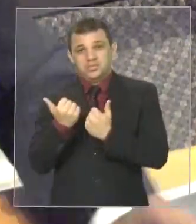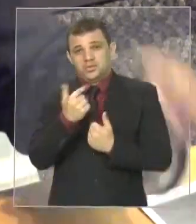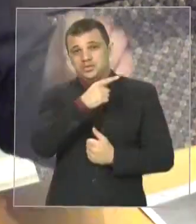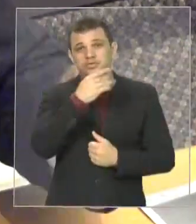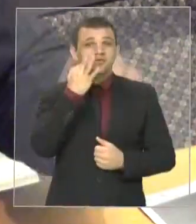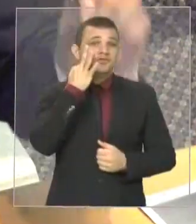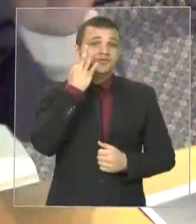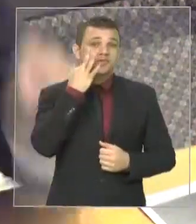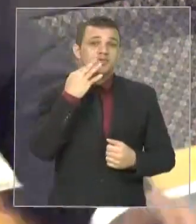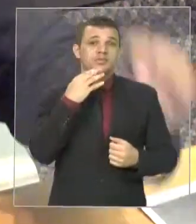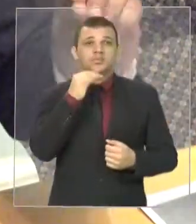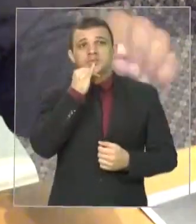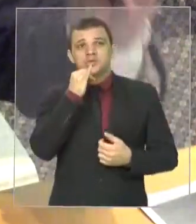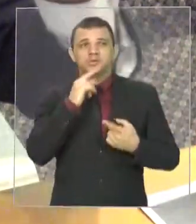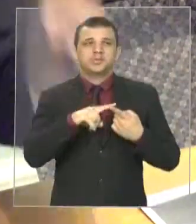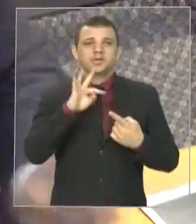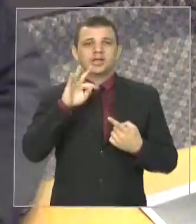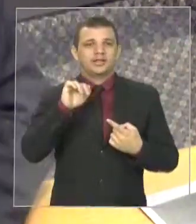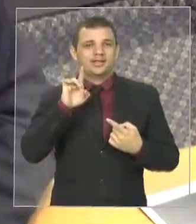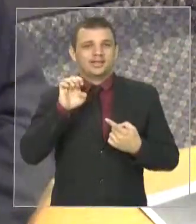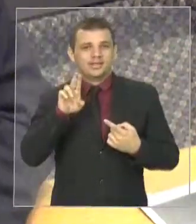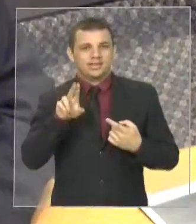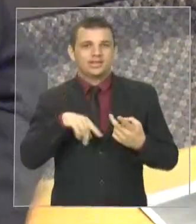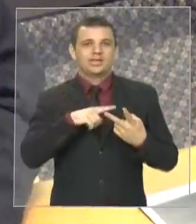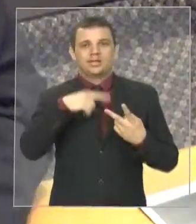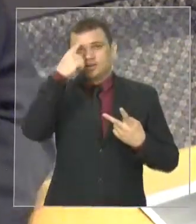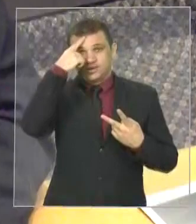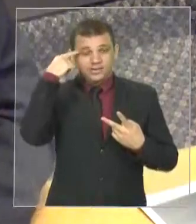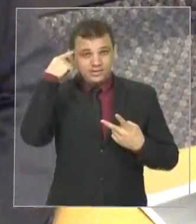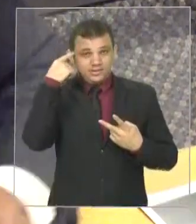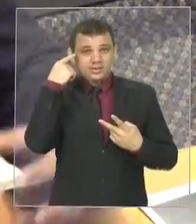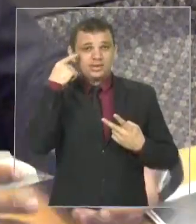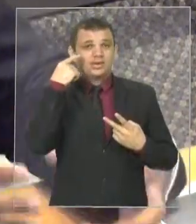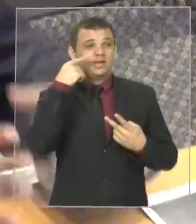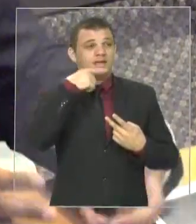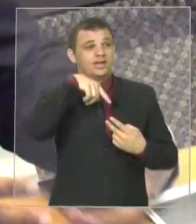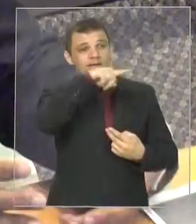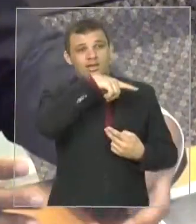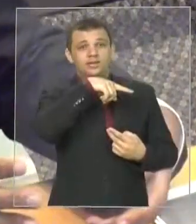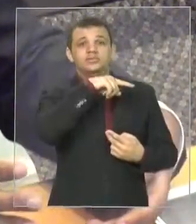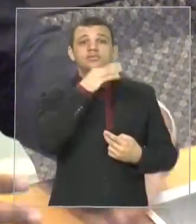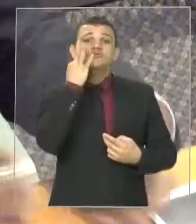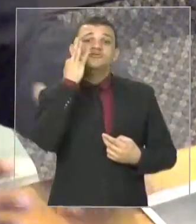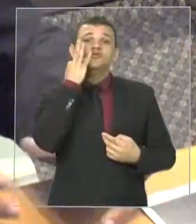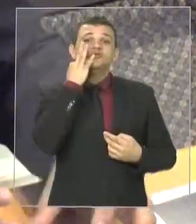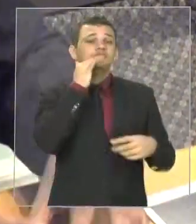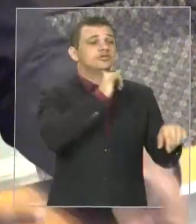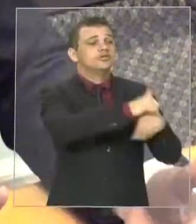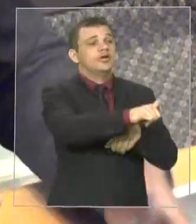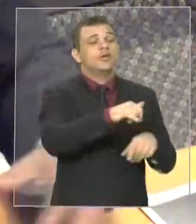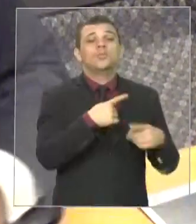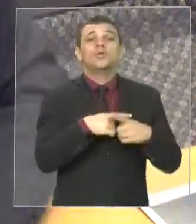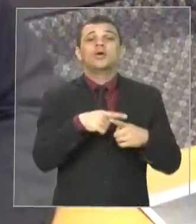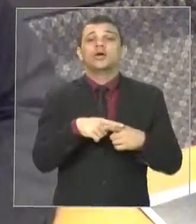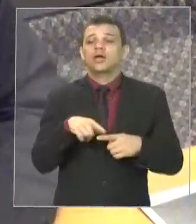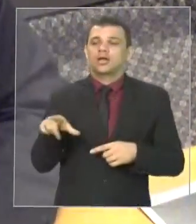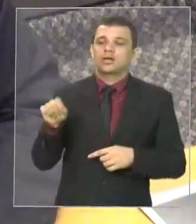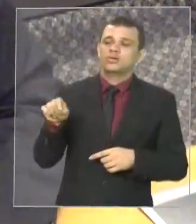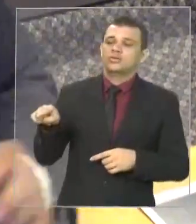foram traídos pelo governador Flávio Dino. Porque o Flávio Dino escolheu alguém que ele pudesse